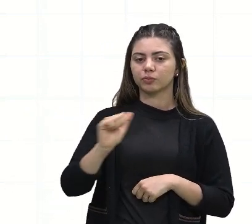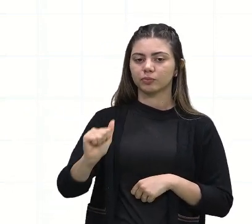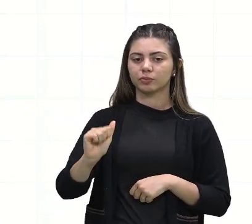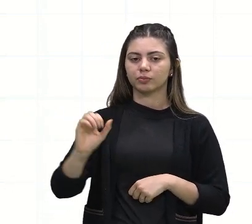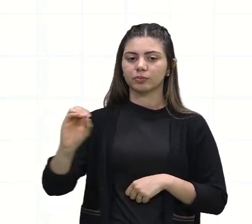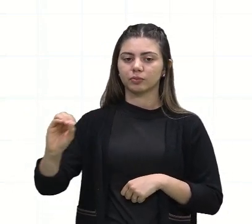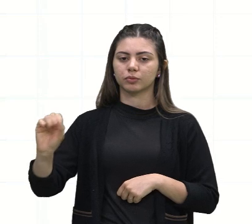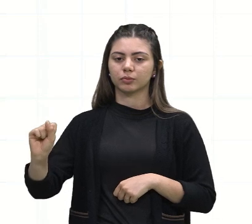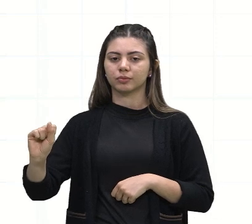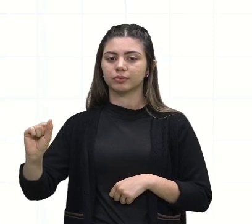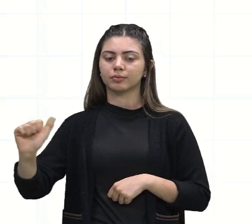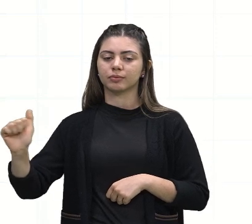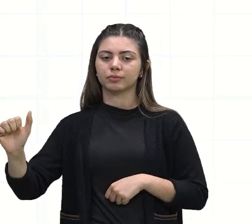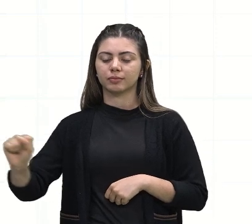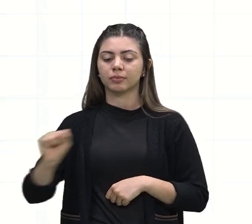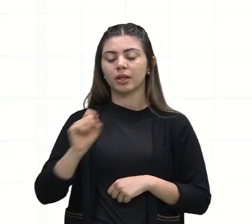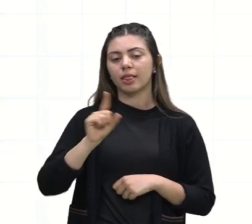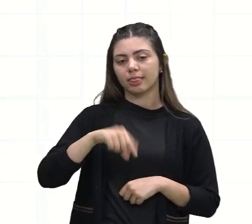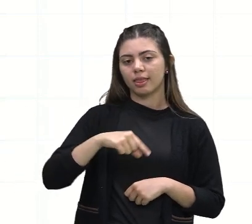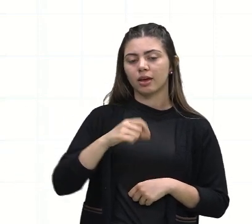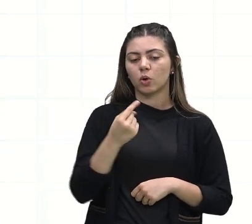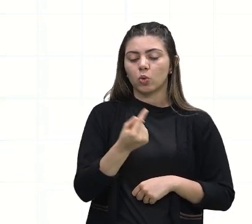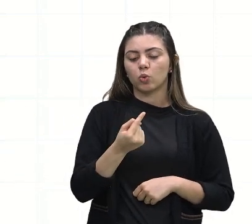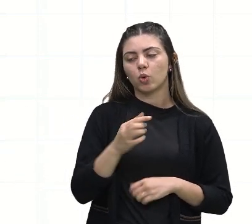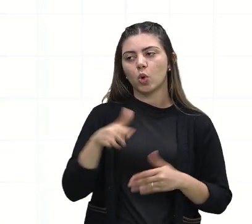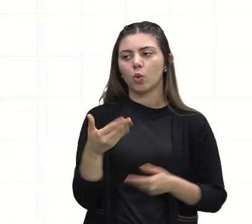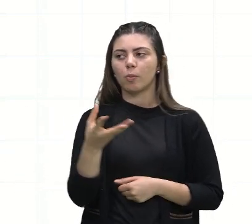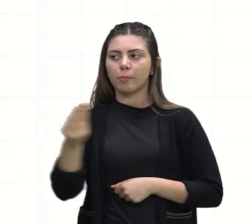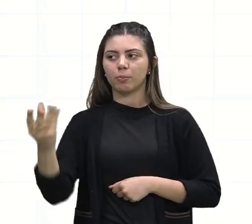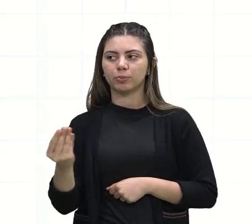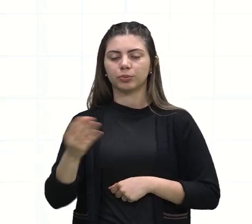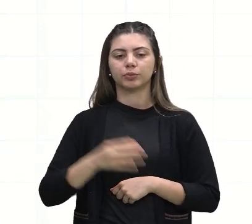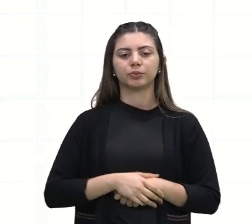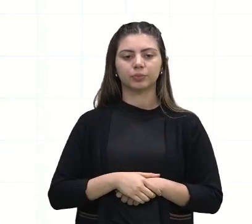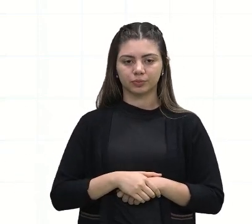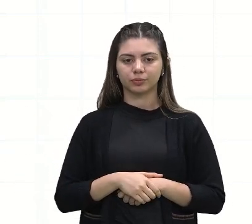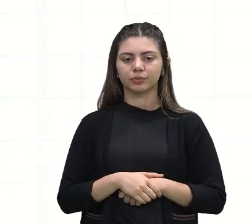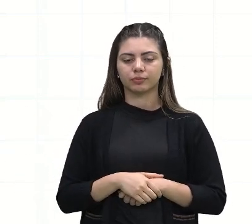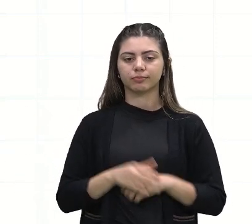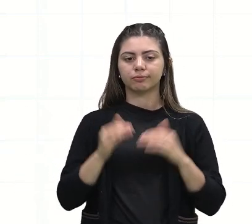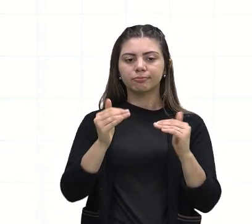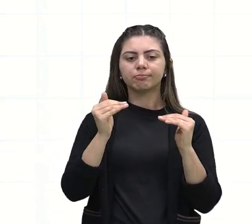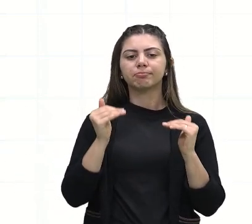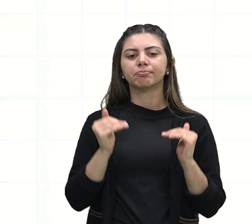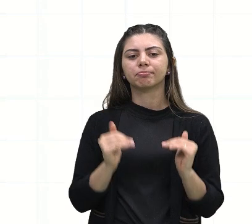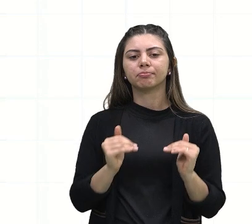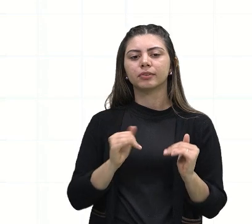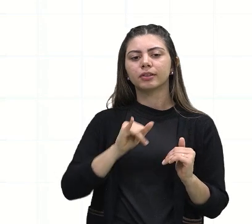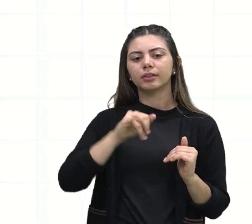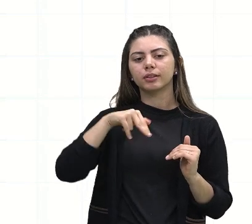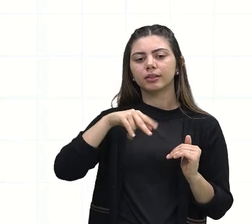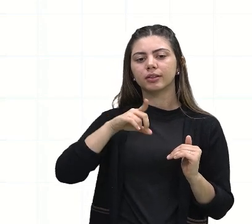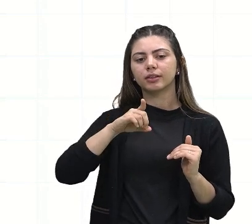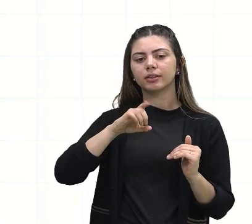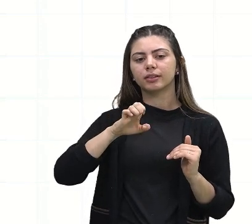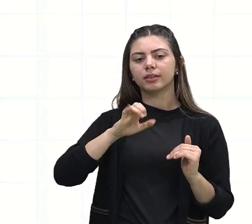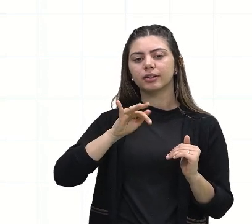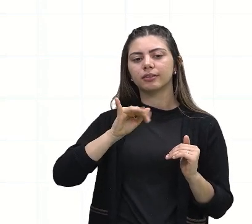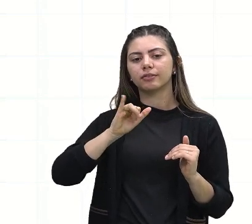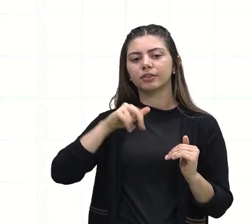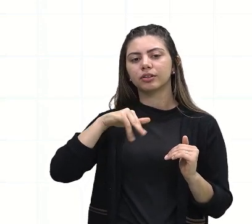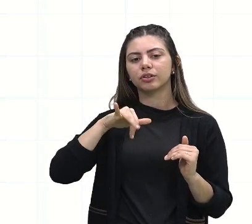no plural, ou seja, indicando que existe mais de uma coisa, né? E os